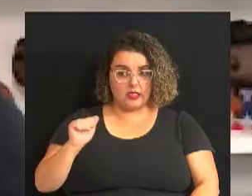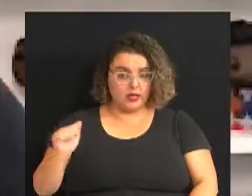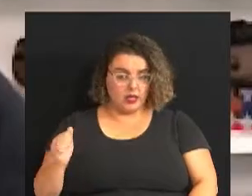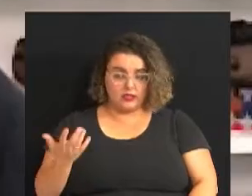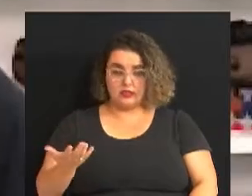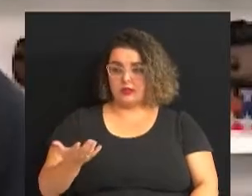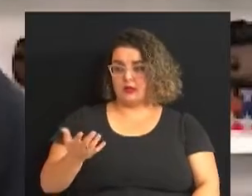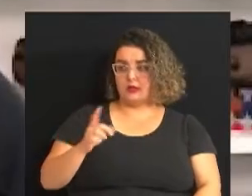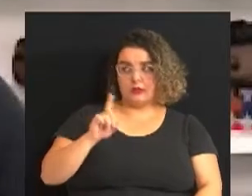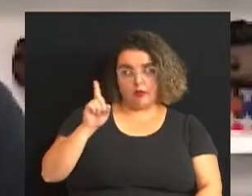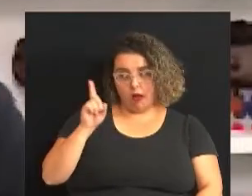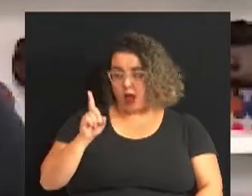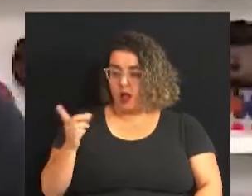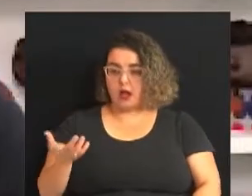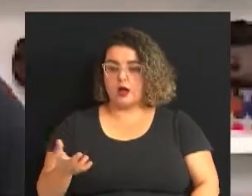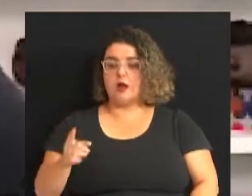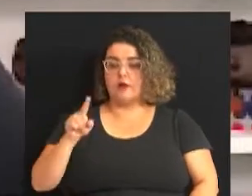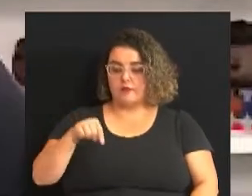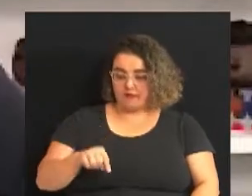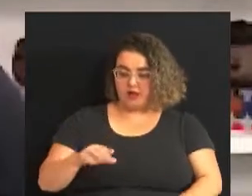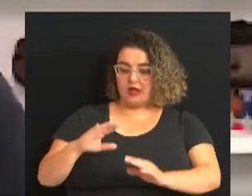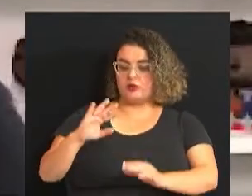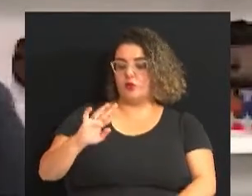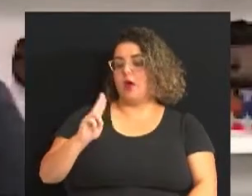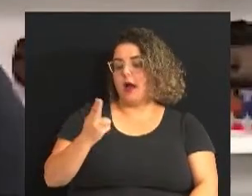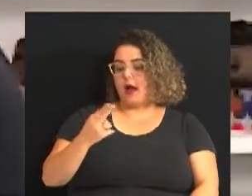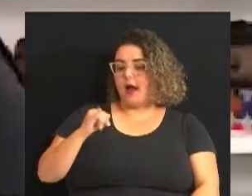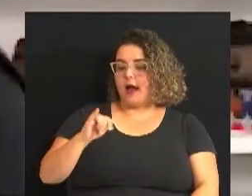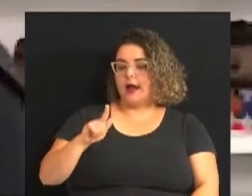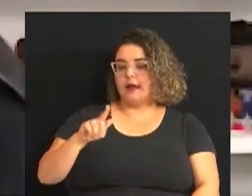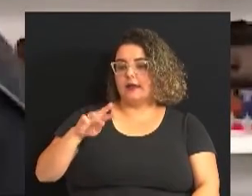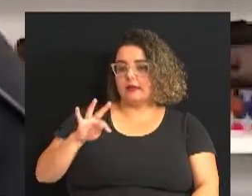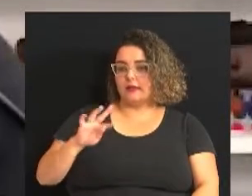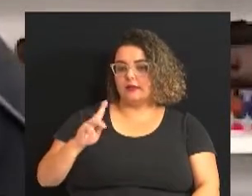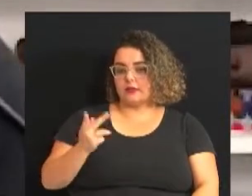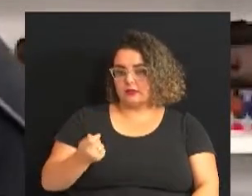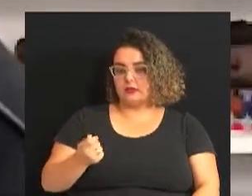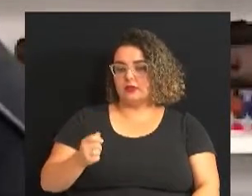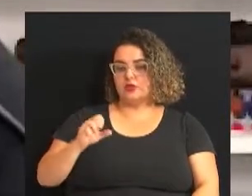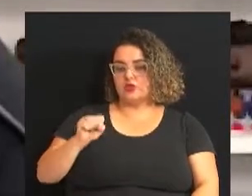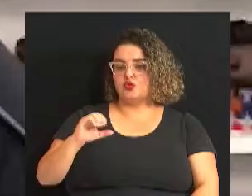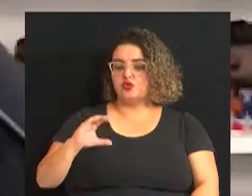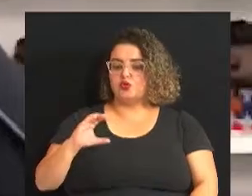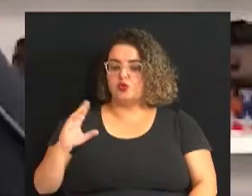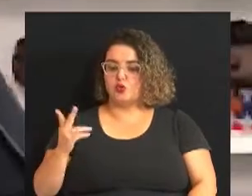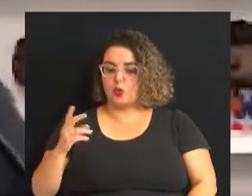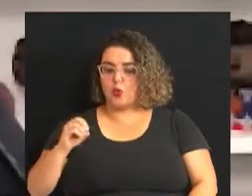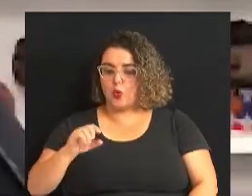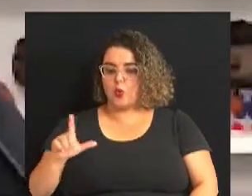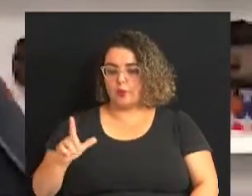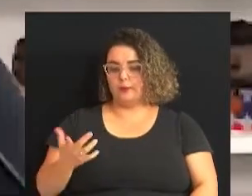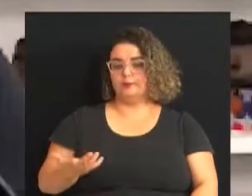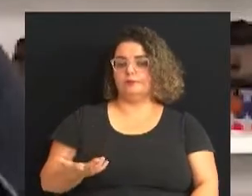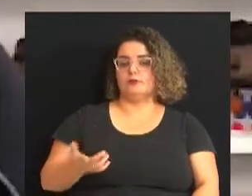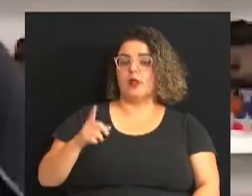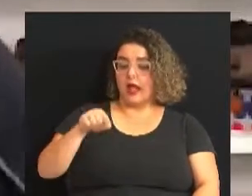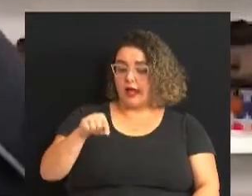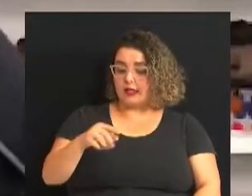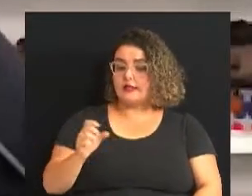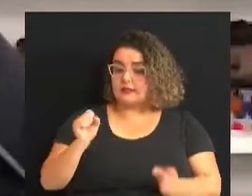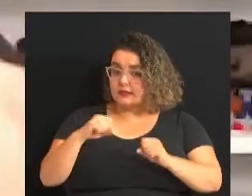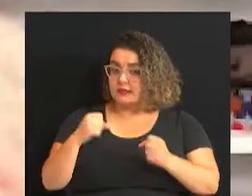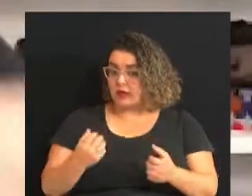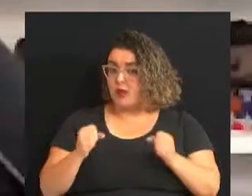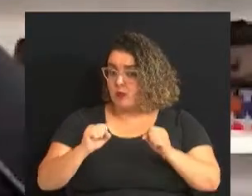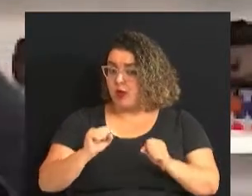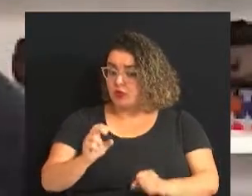Unidos, vêm do high school para jogar uma temporada, e aí sim, uma temporada nessa D-League, nesse time, os caras estão aptos a colocarem o